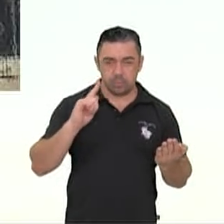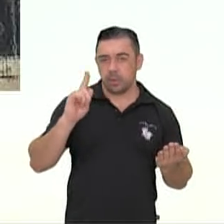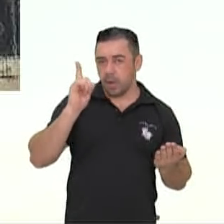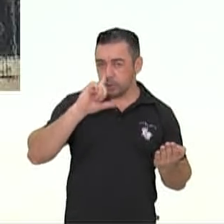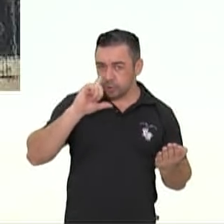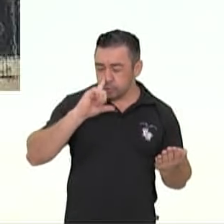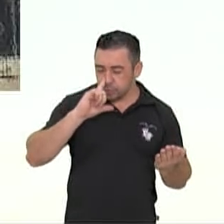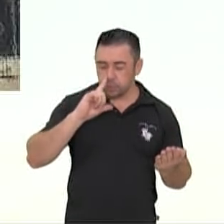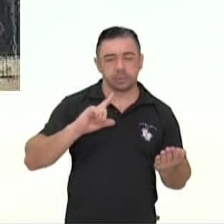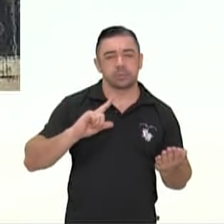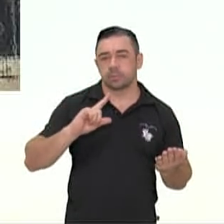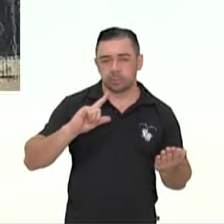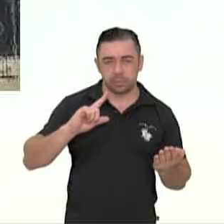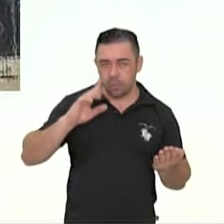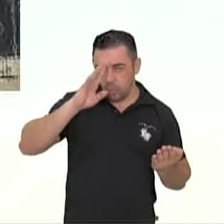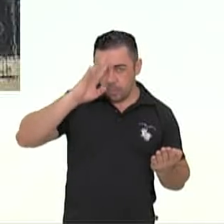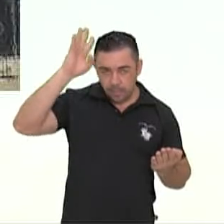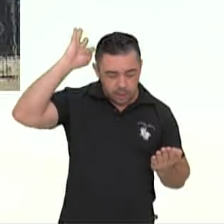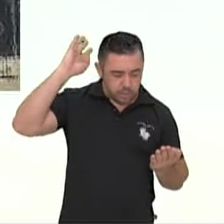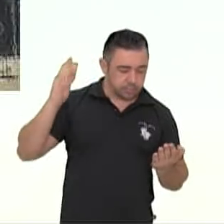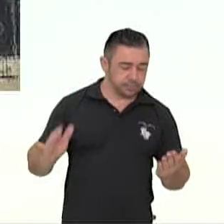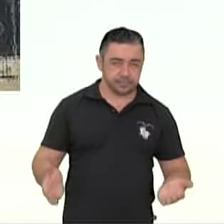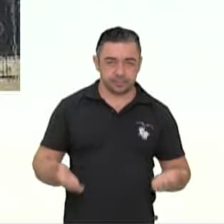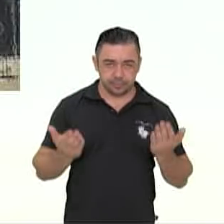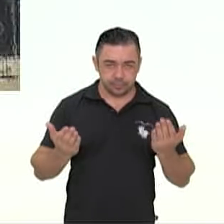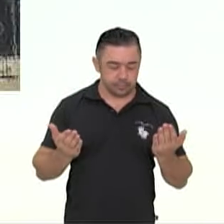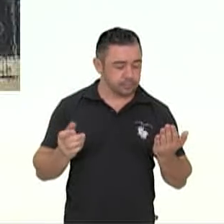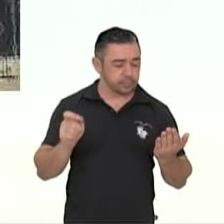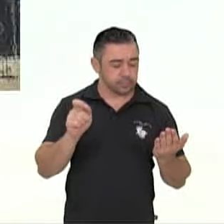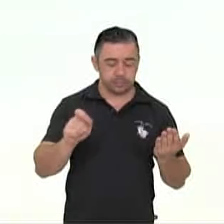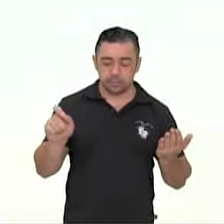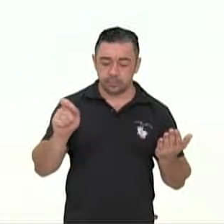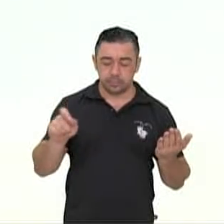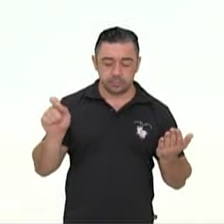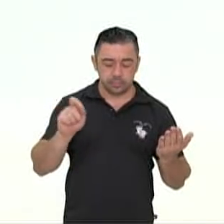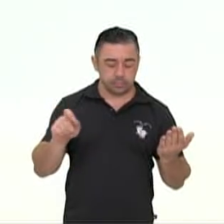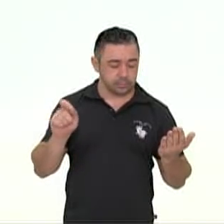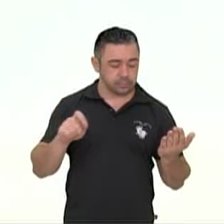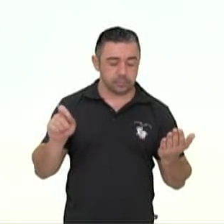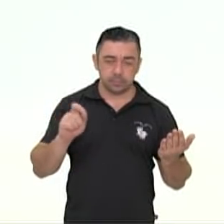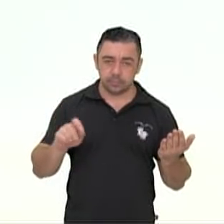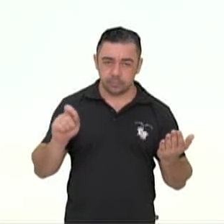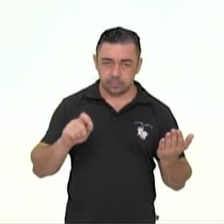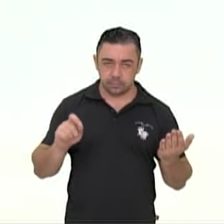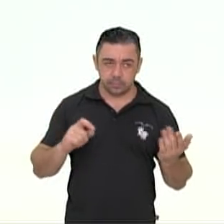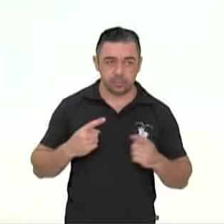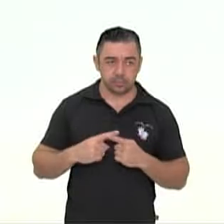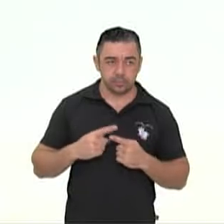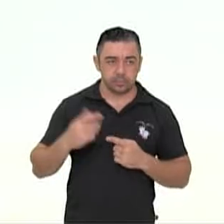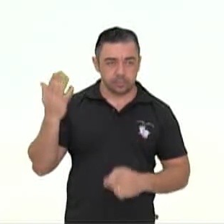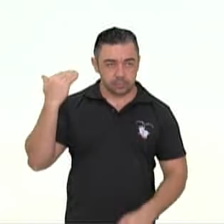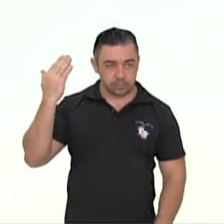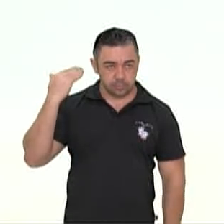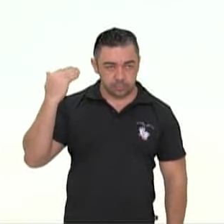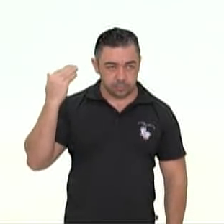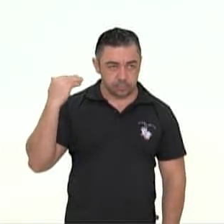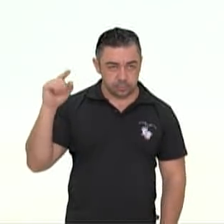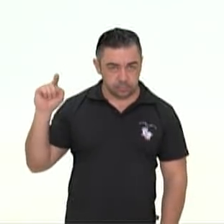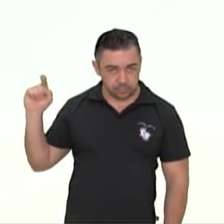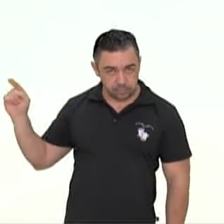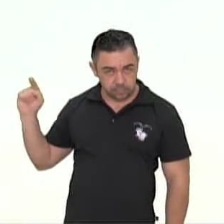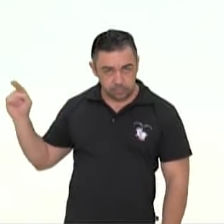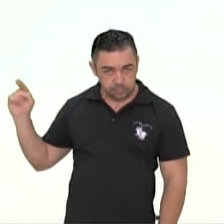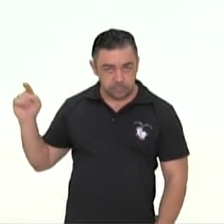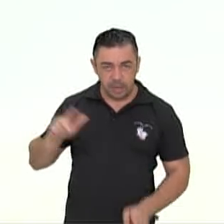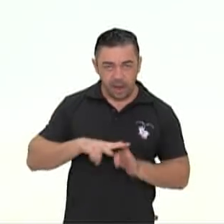livro produzido num período medieval, e os monges que eles sabiam ler e escrever, porque lá no começo, esse daqui